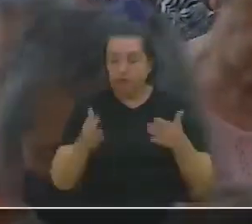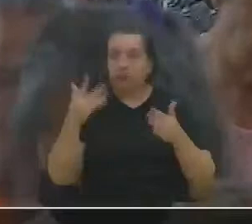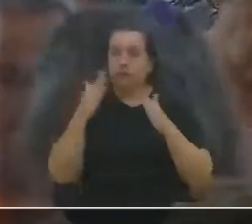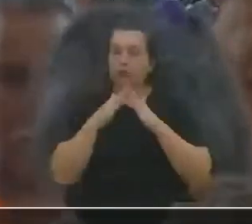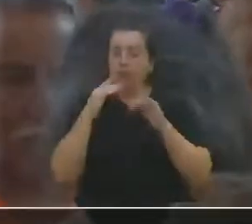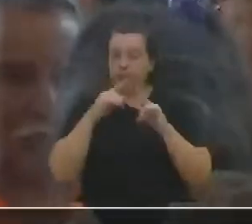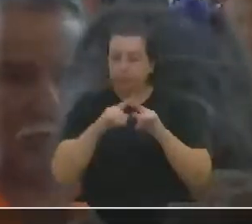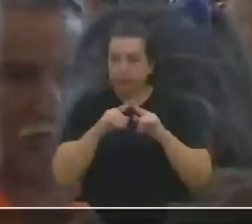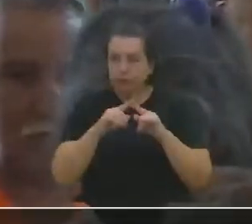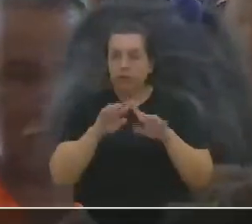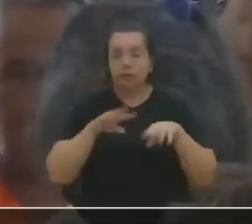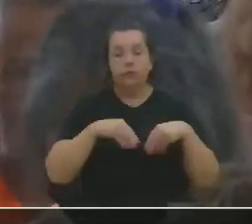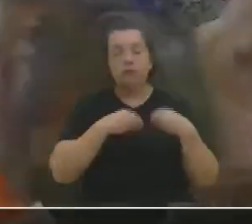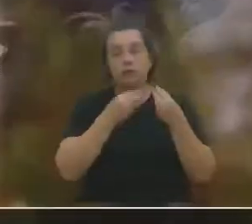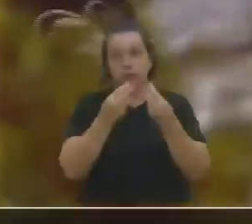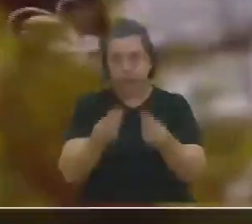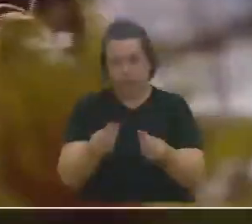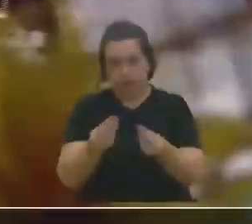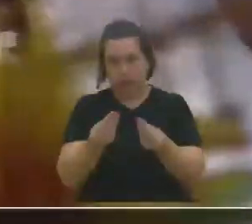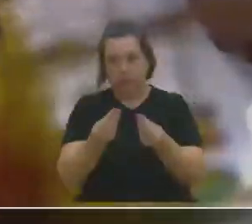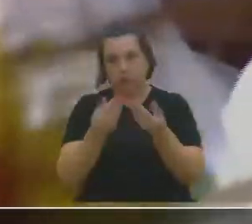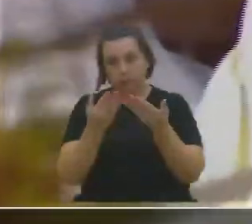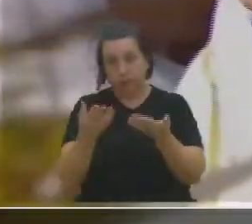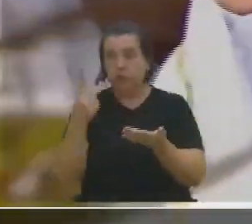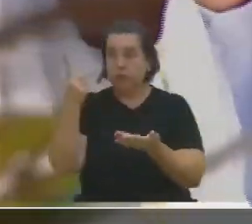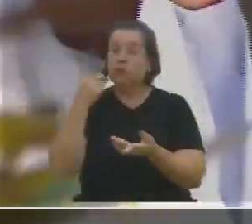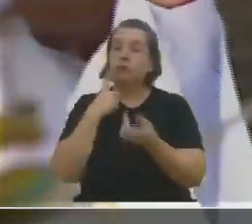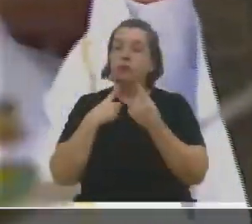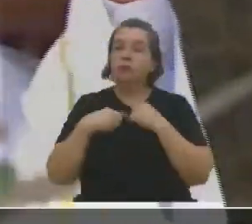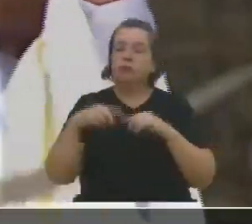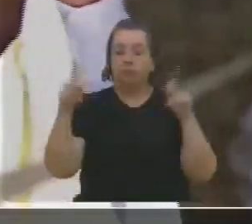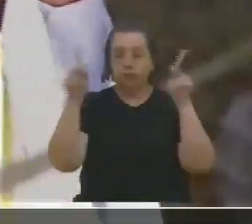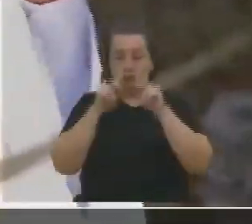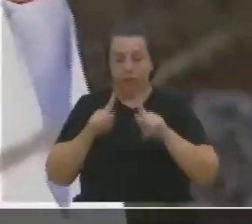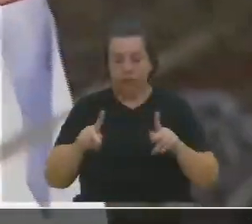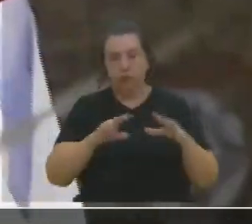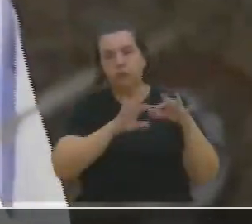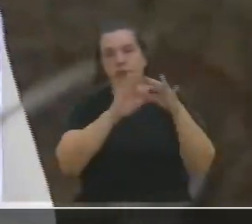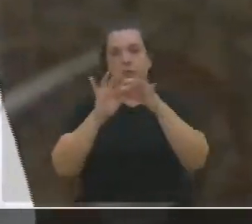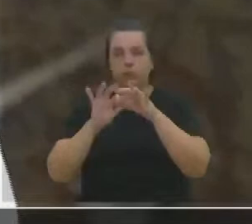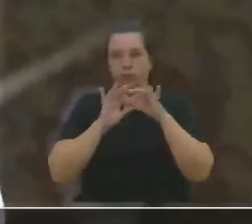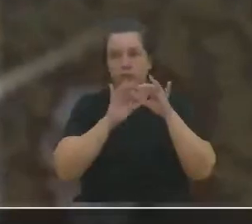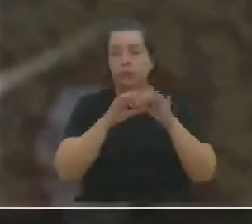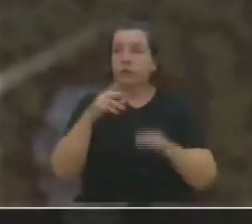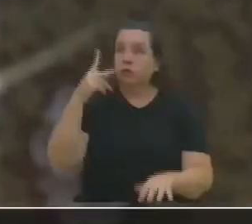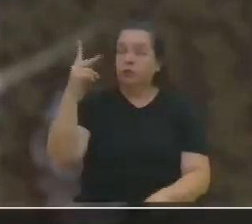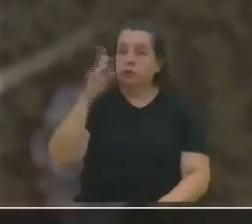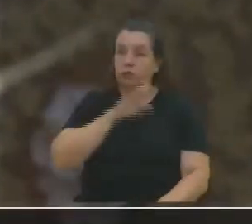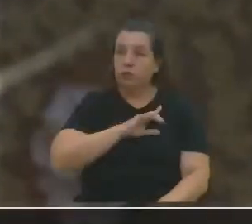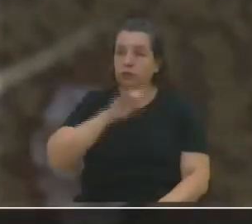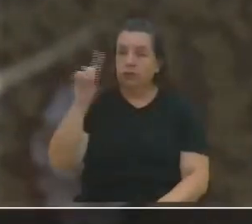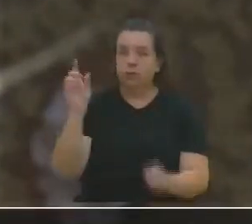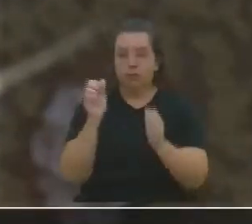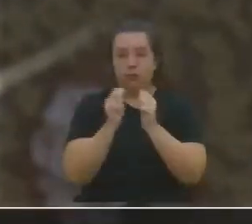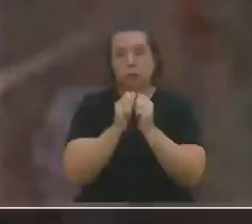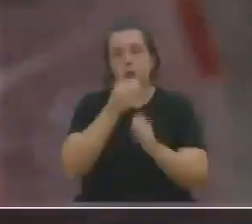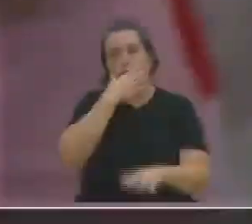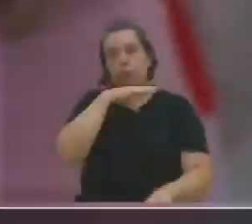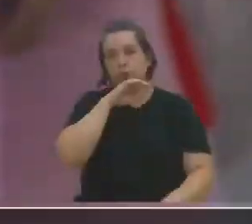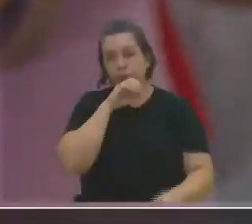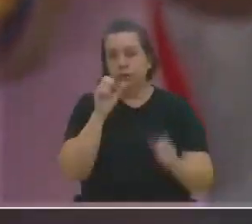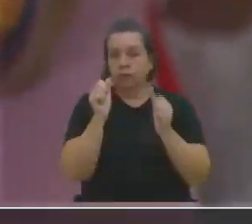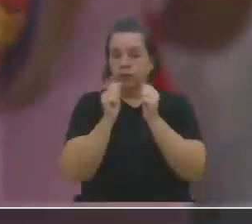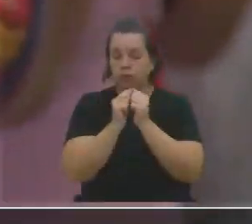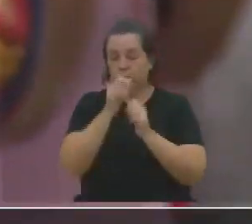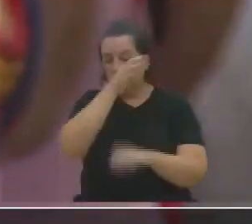a fé que anima a vossa igreja. Dai-lhe segundo o vosso desejo a paz e a unidade. Vós